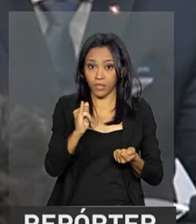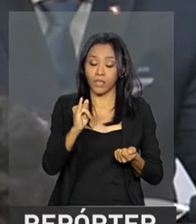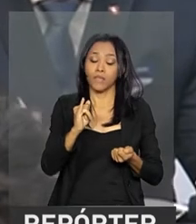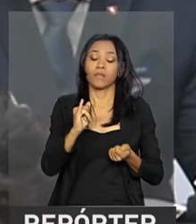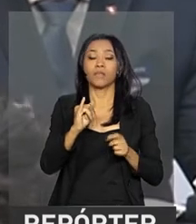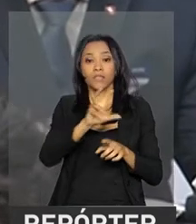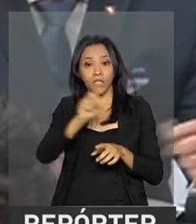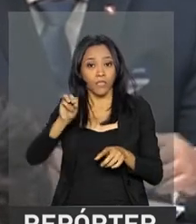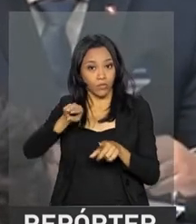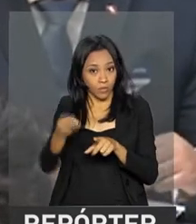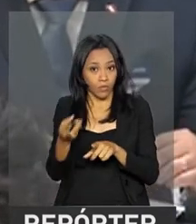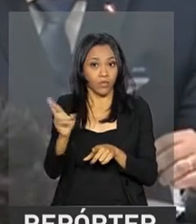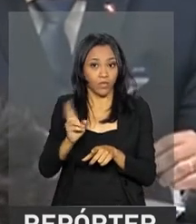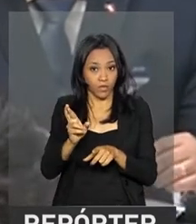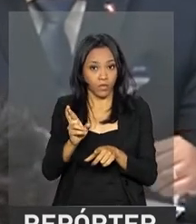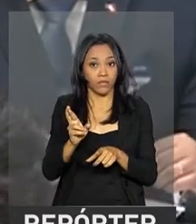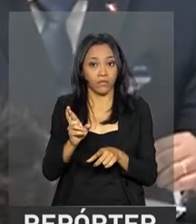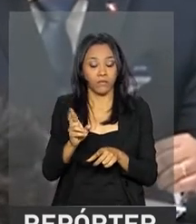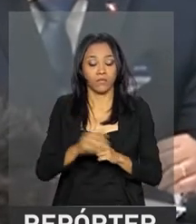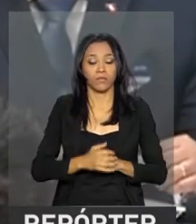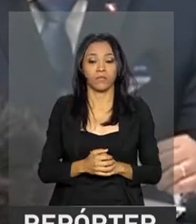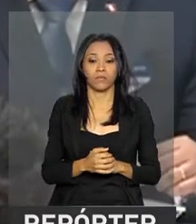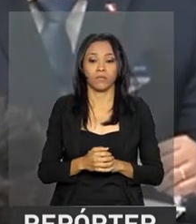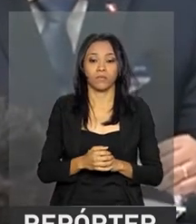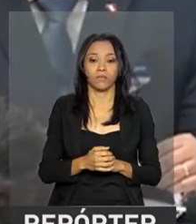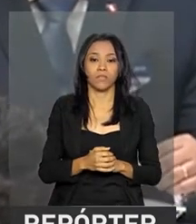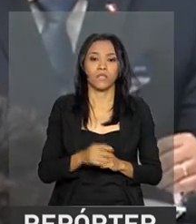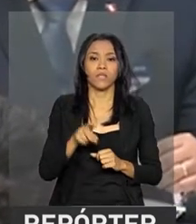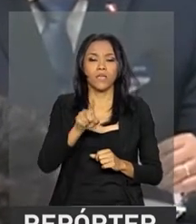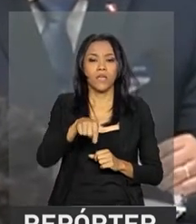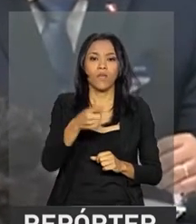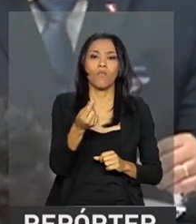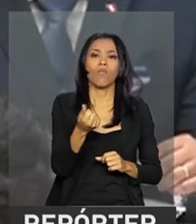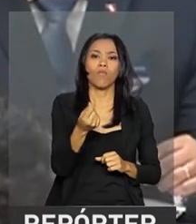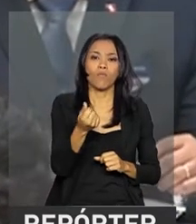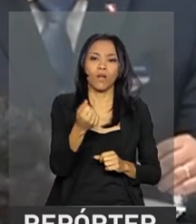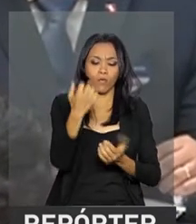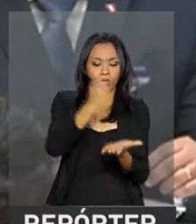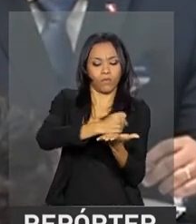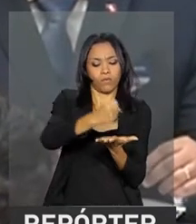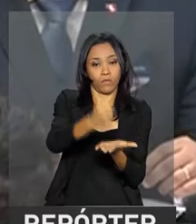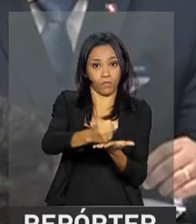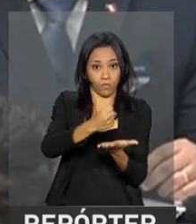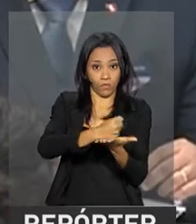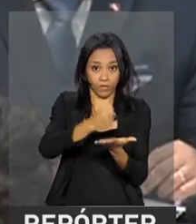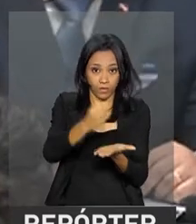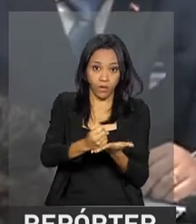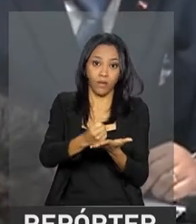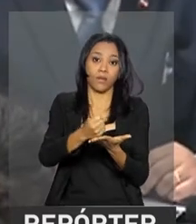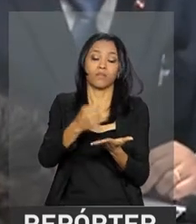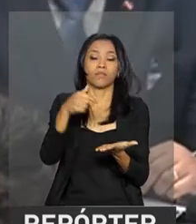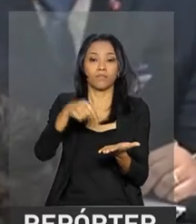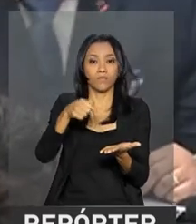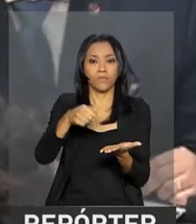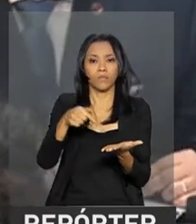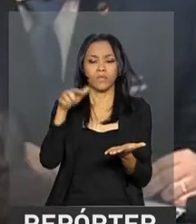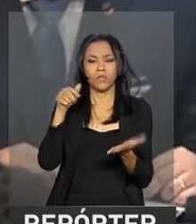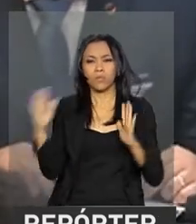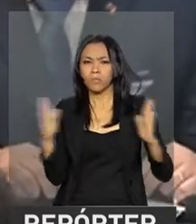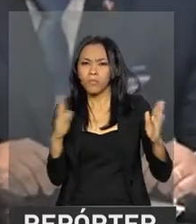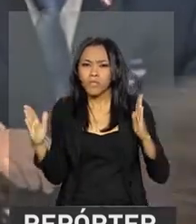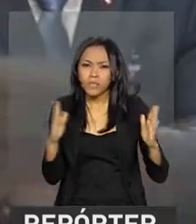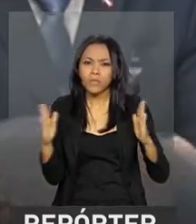reais, isso considerando o valor dos contratos durante o período